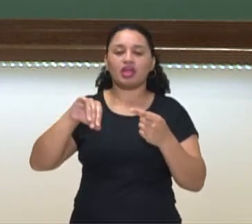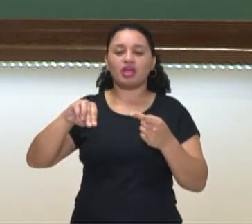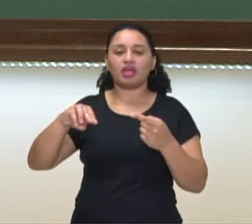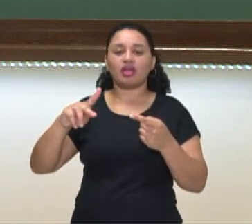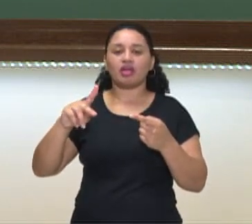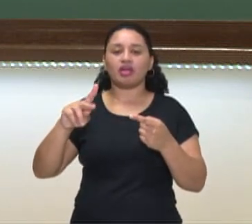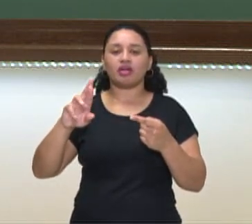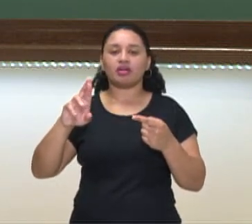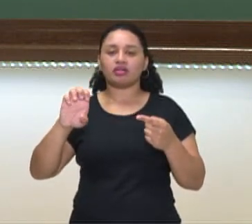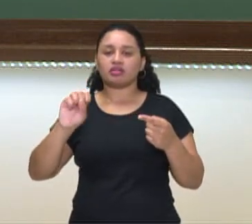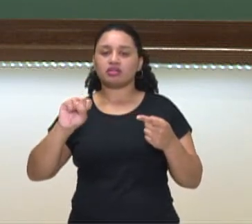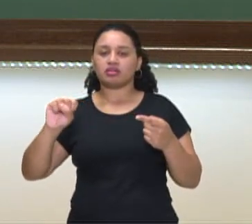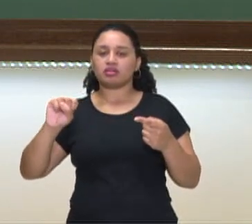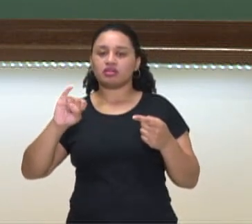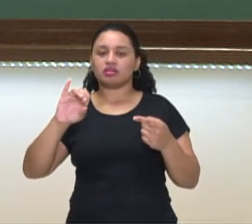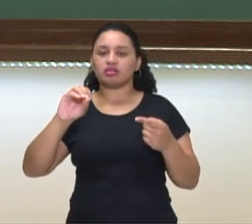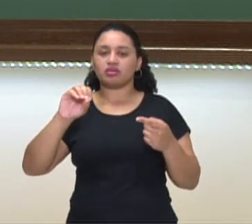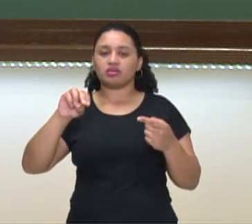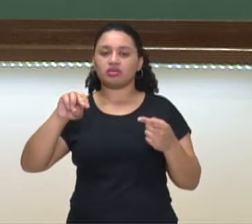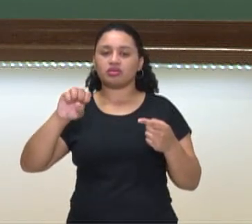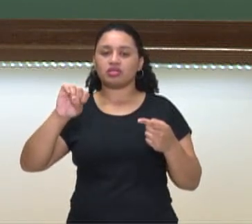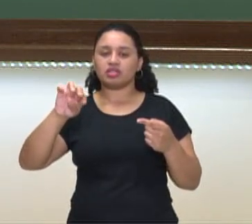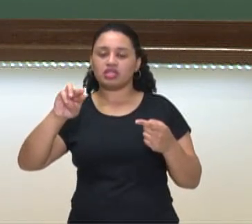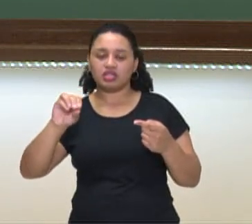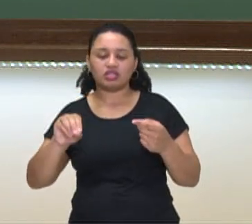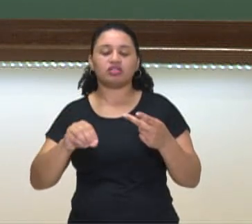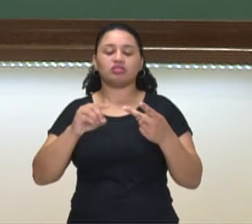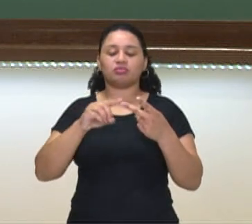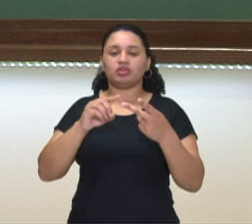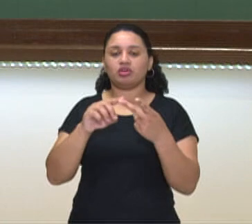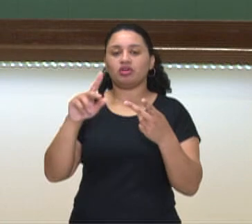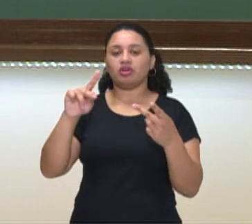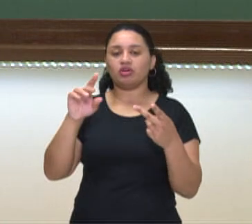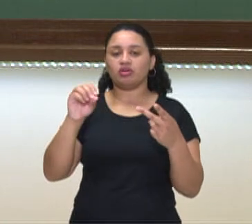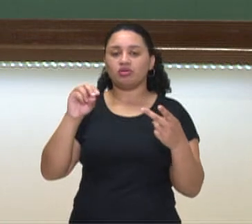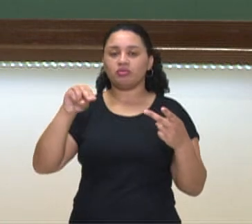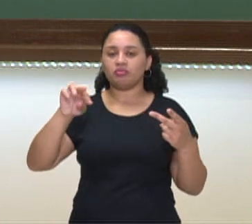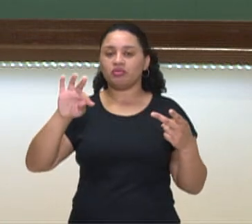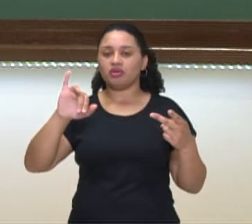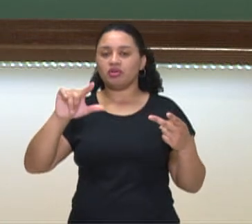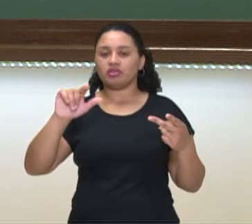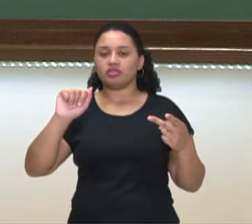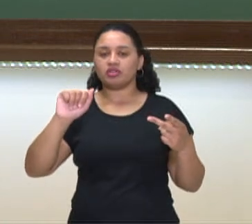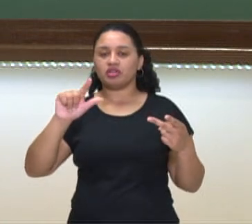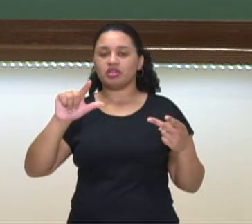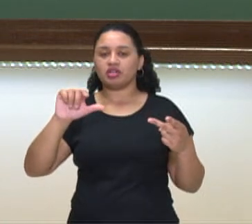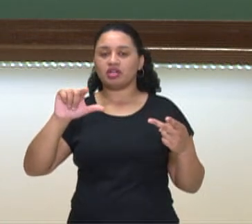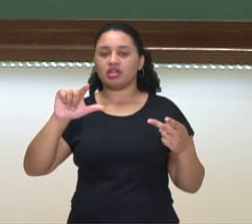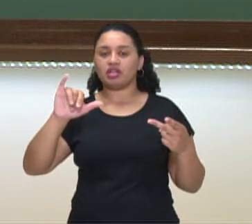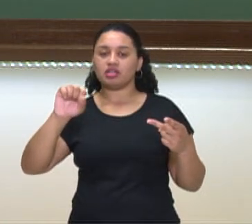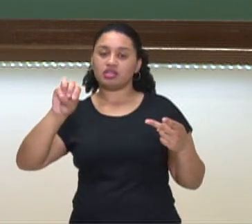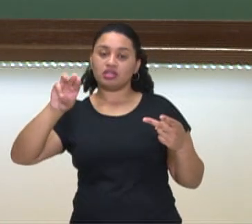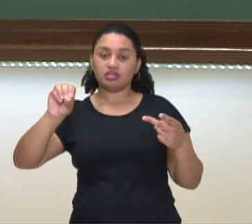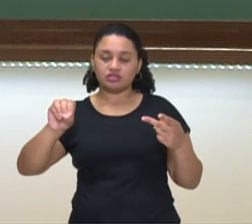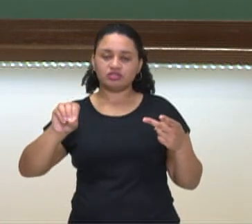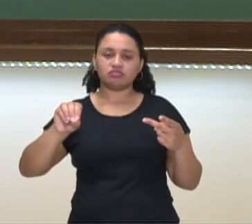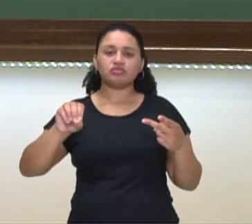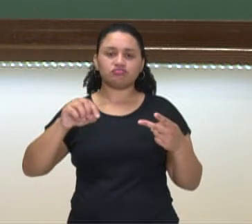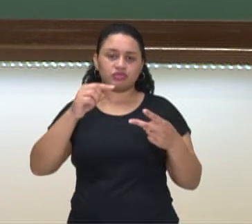ele observa que com essas pinceladas menores, ele cria, com